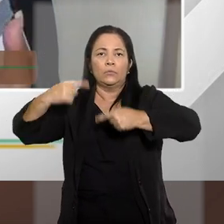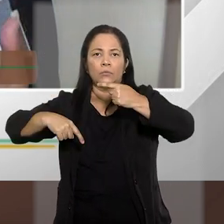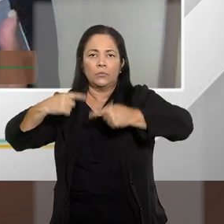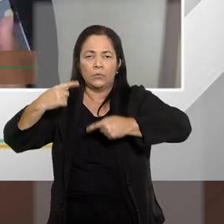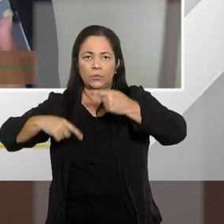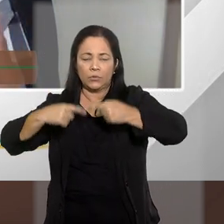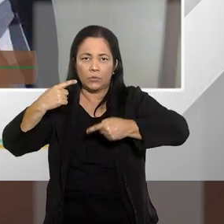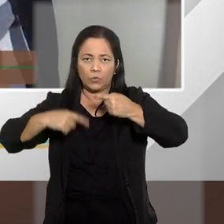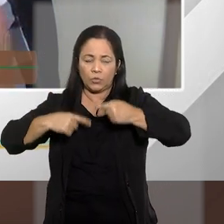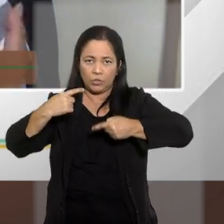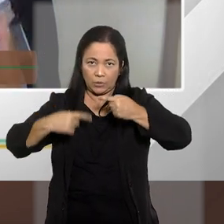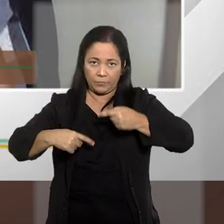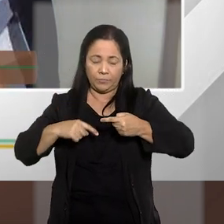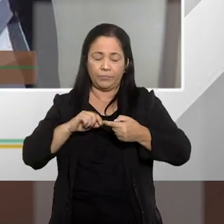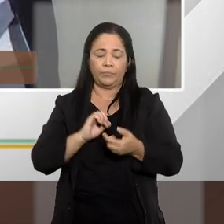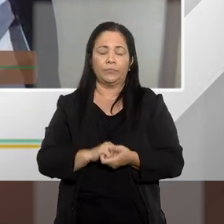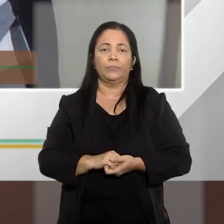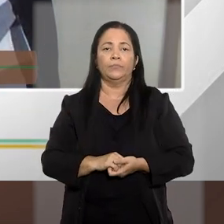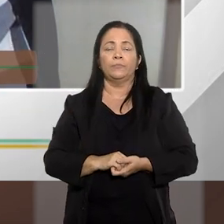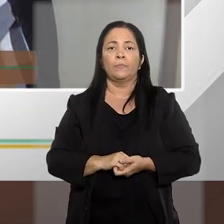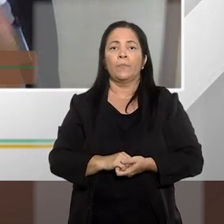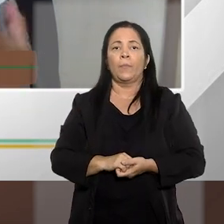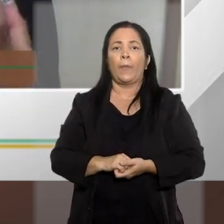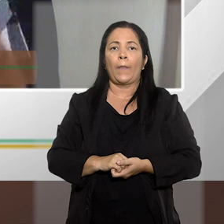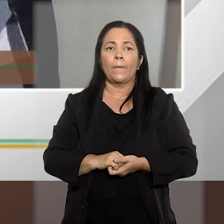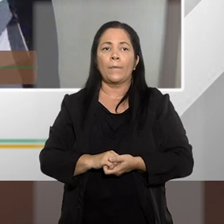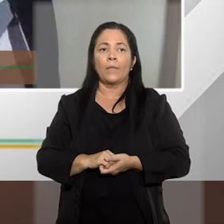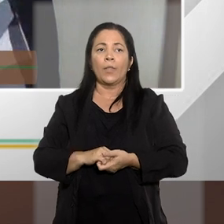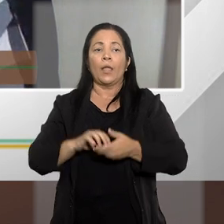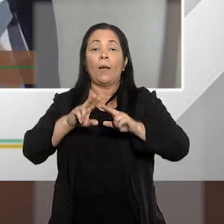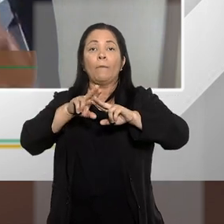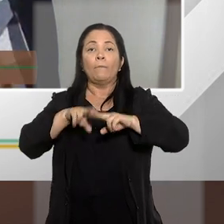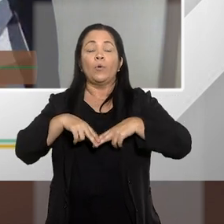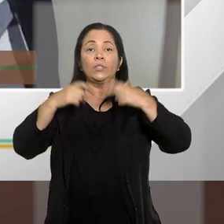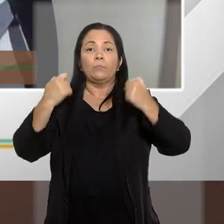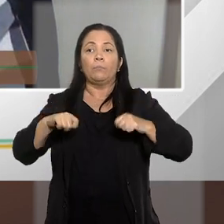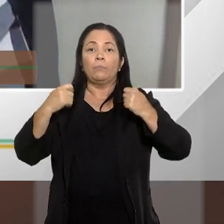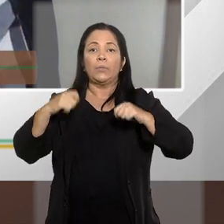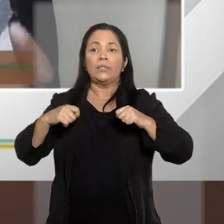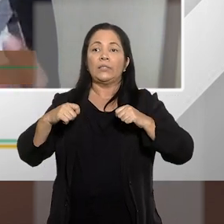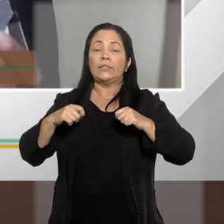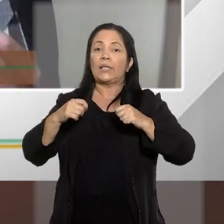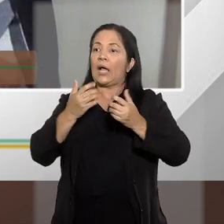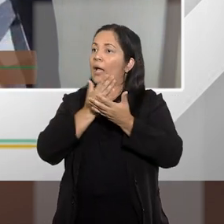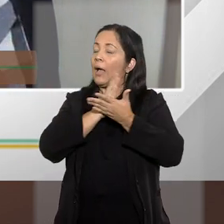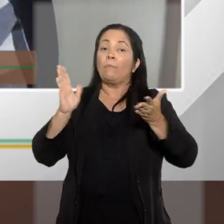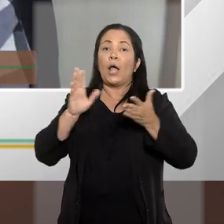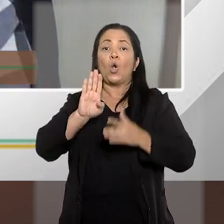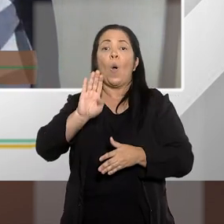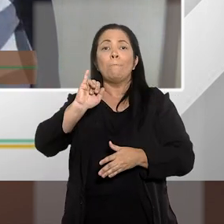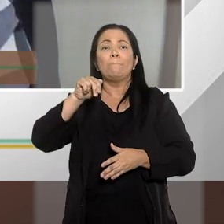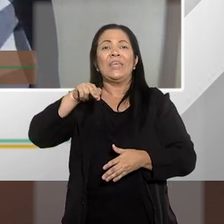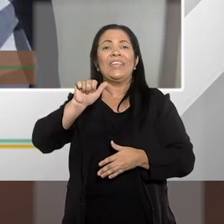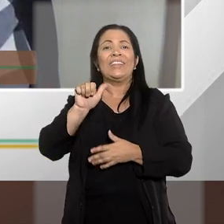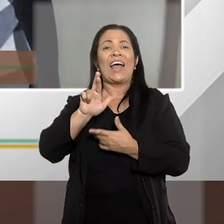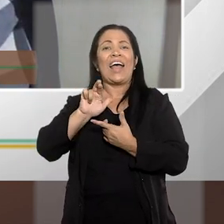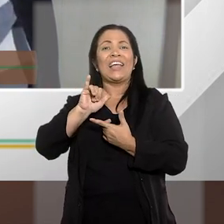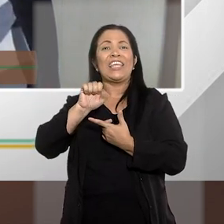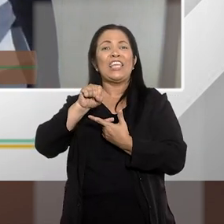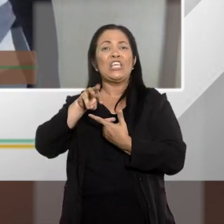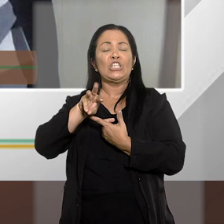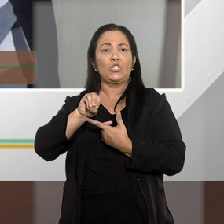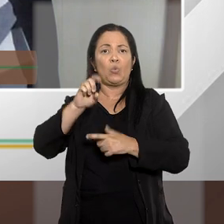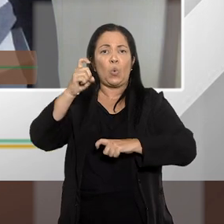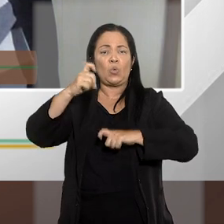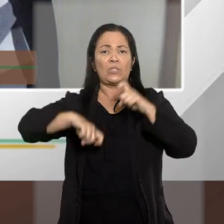pouco dessa ideia também, dessa percepção, de desconstruir a ideia do binarismo, né? Porque o sexo biológico, ela determina